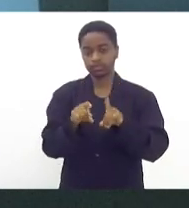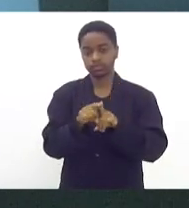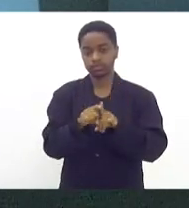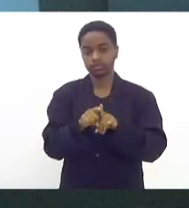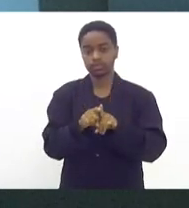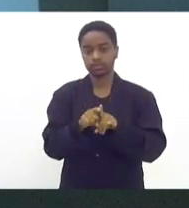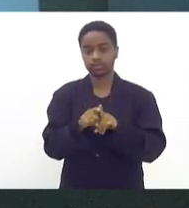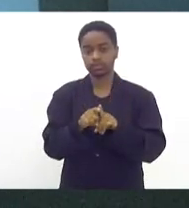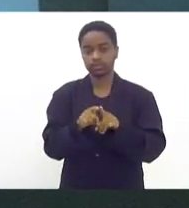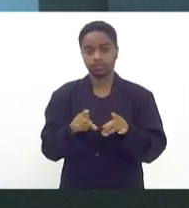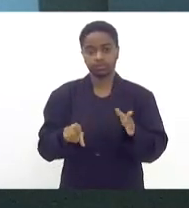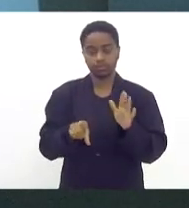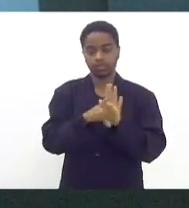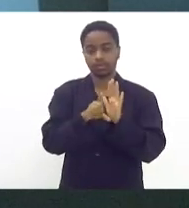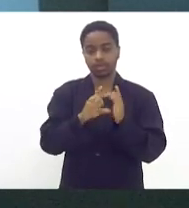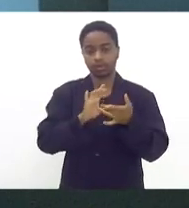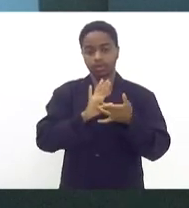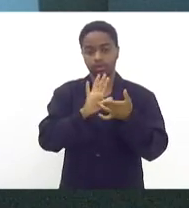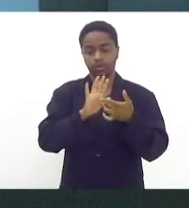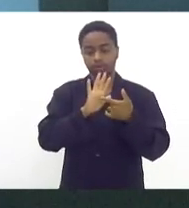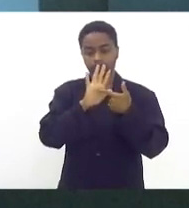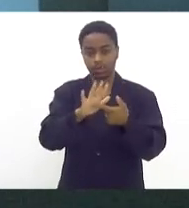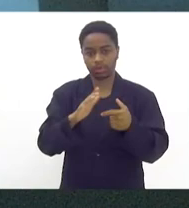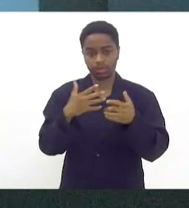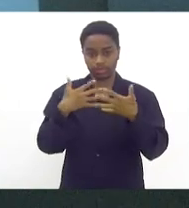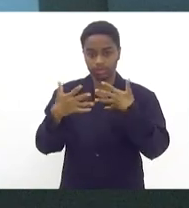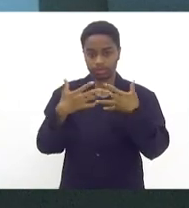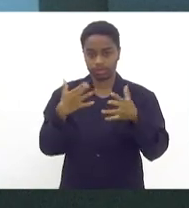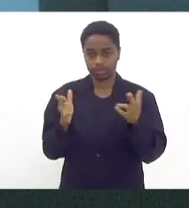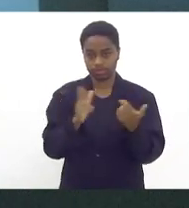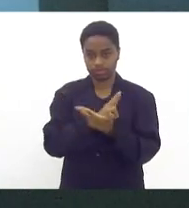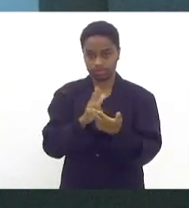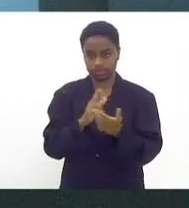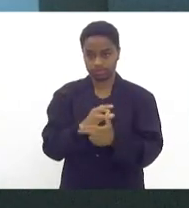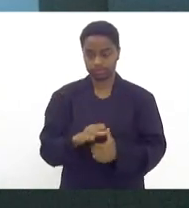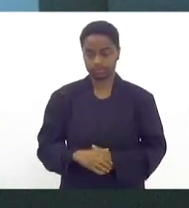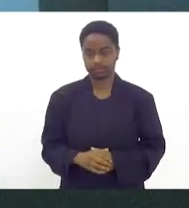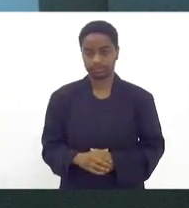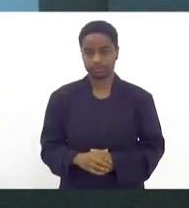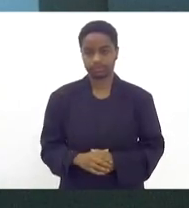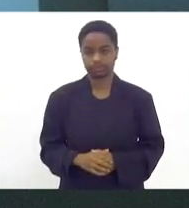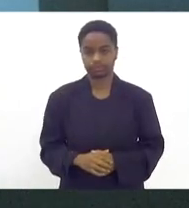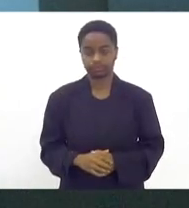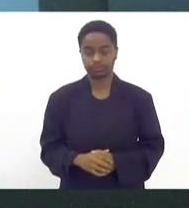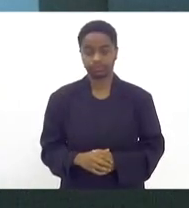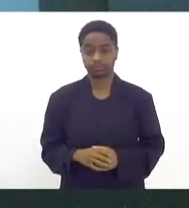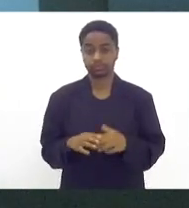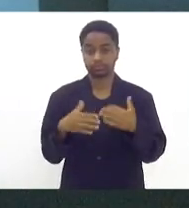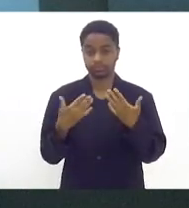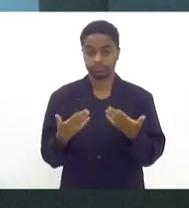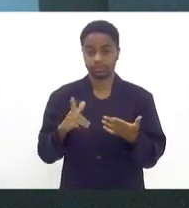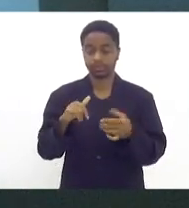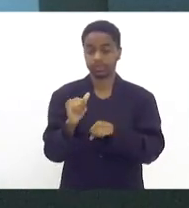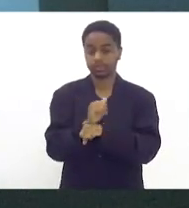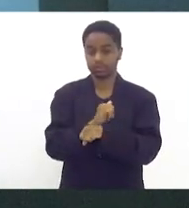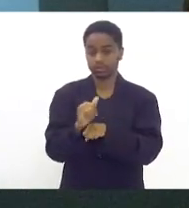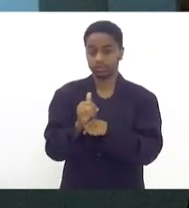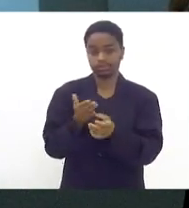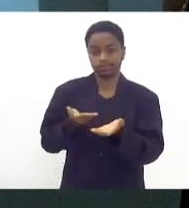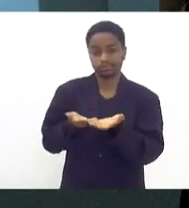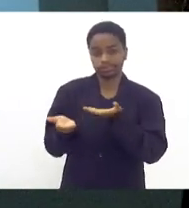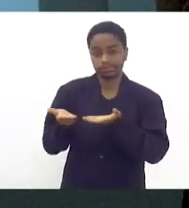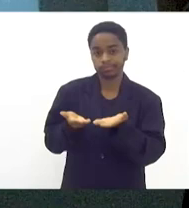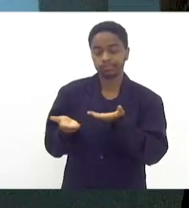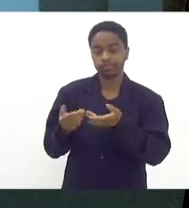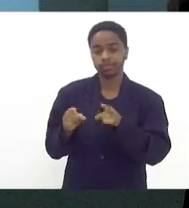maior legitimidade e transparência na regulação próximo favor ela então como eu falei é um instrumento de mediação e